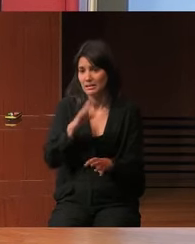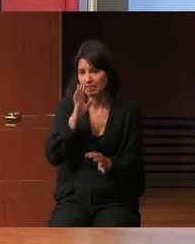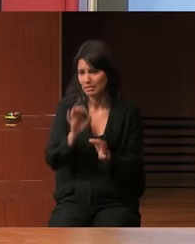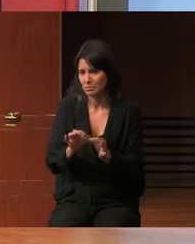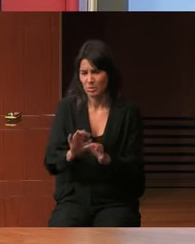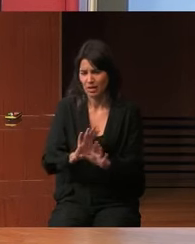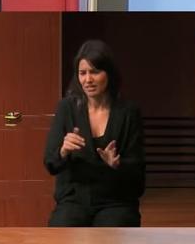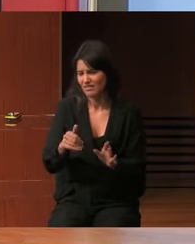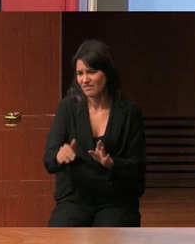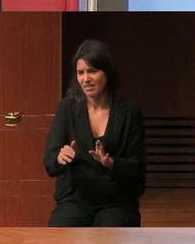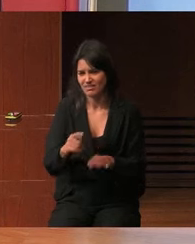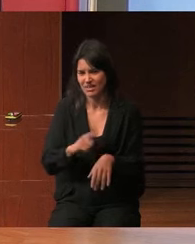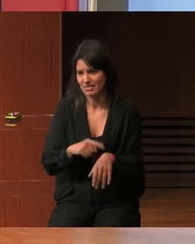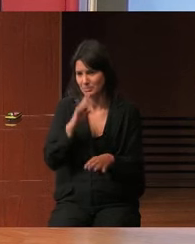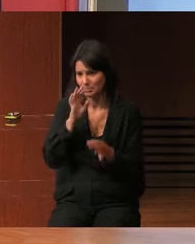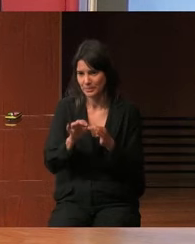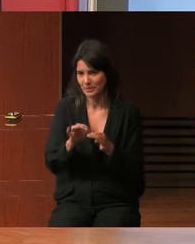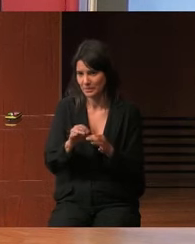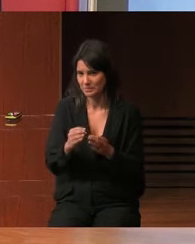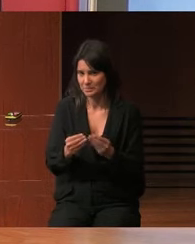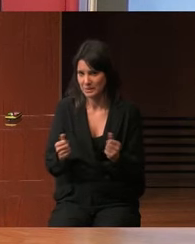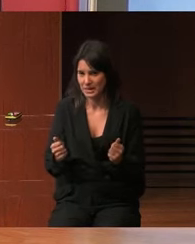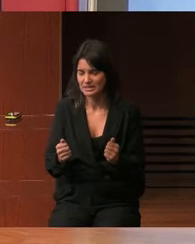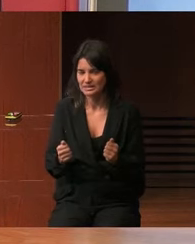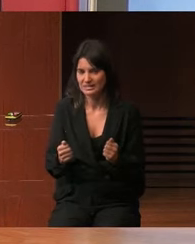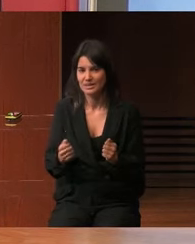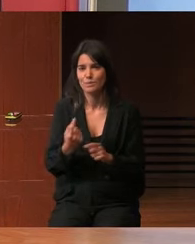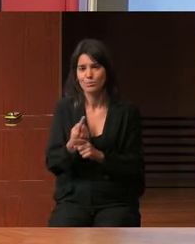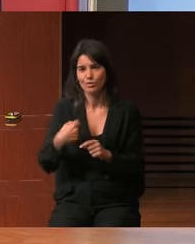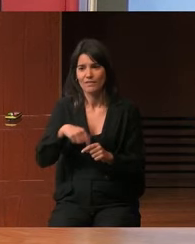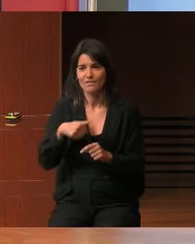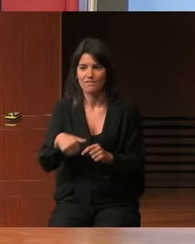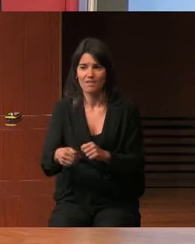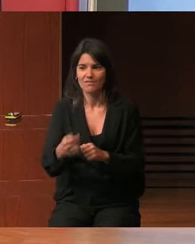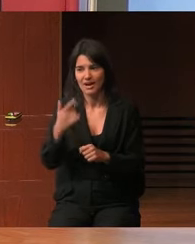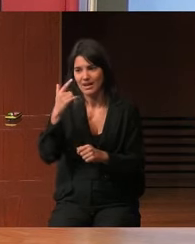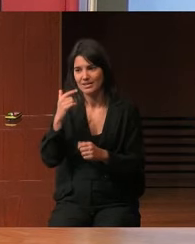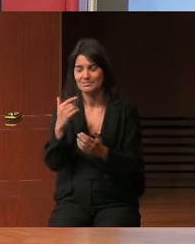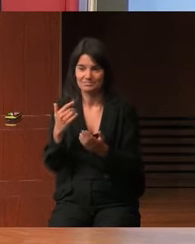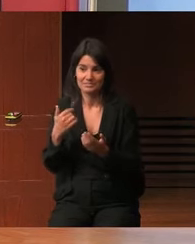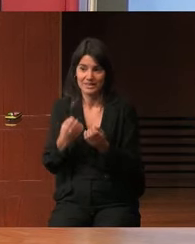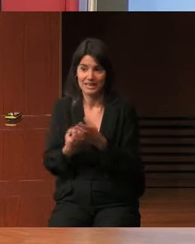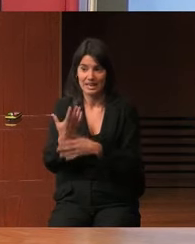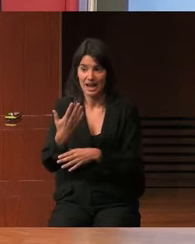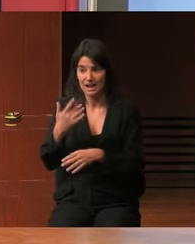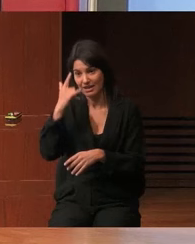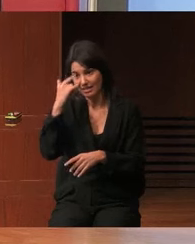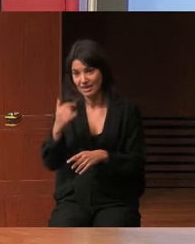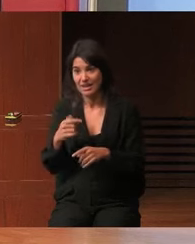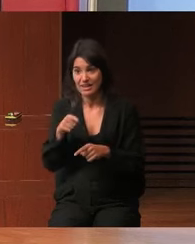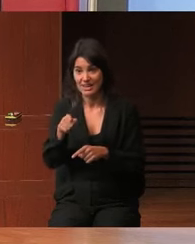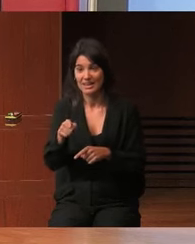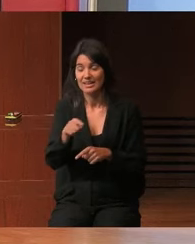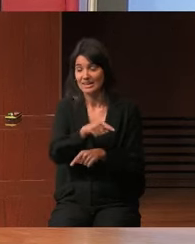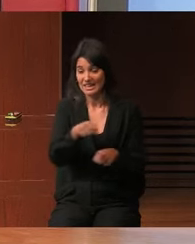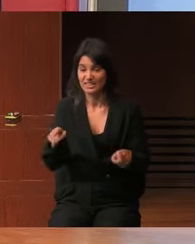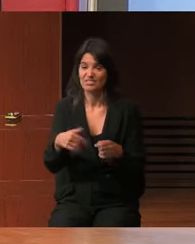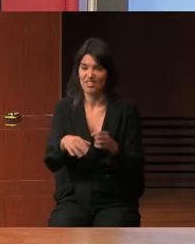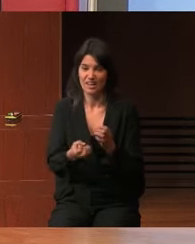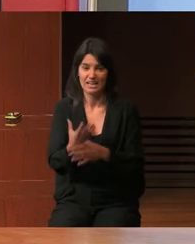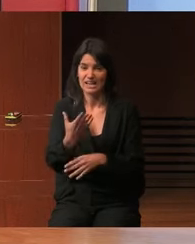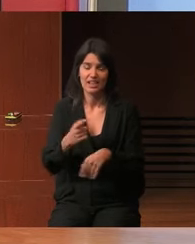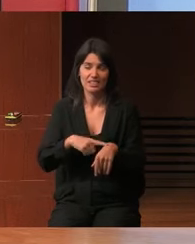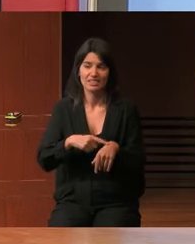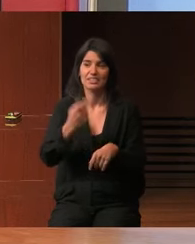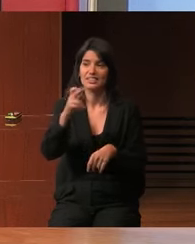ser temporária. Vamos criar mecanismos super criativos de fazê-los mostrar que não vai durar muito e vamos nos